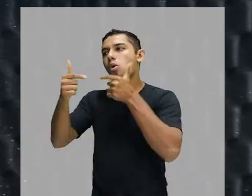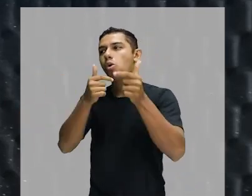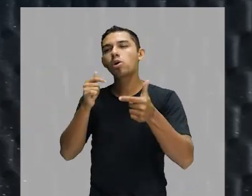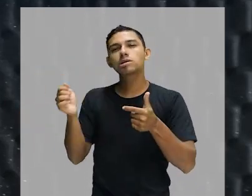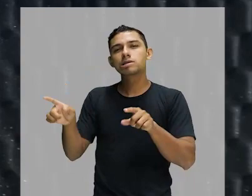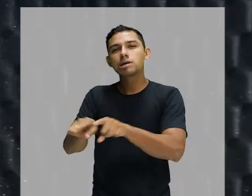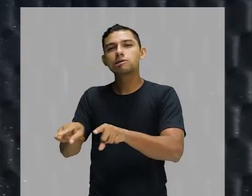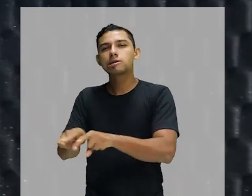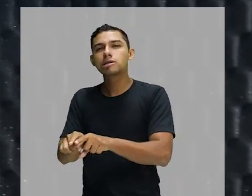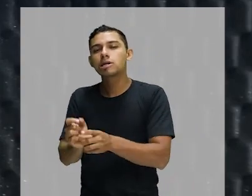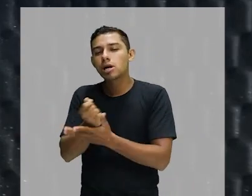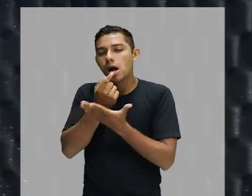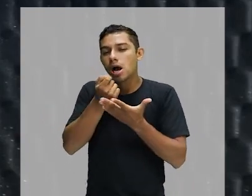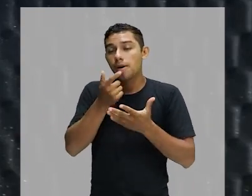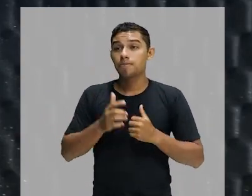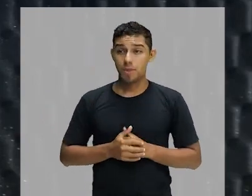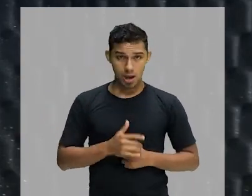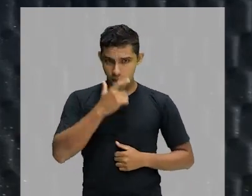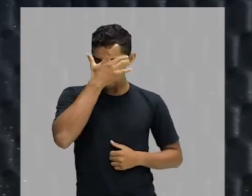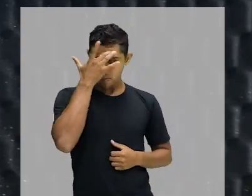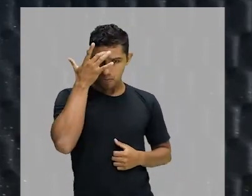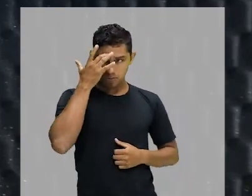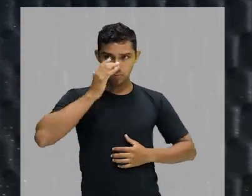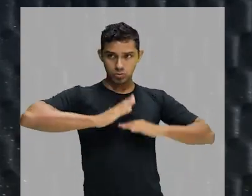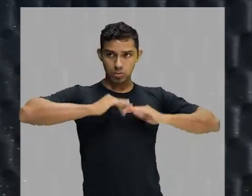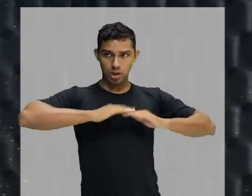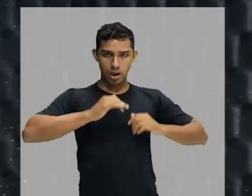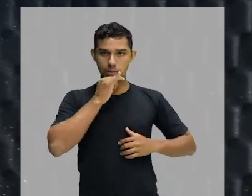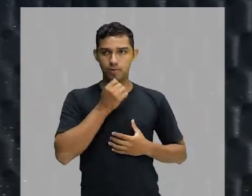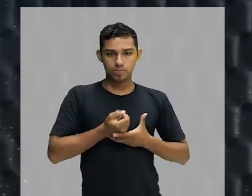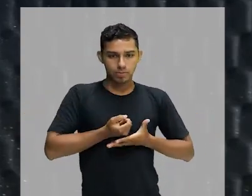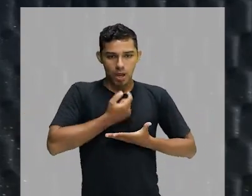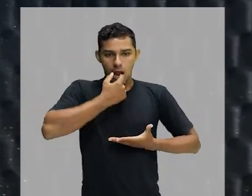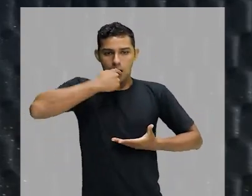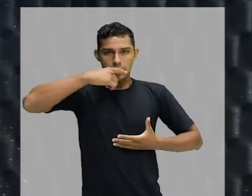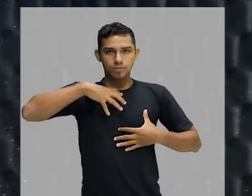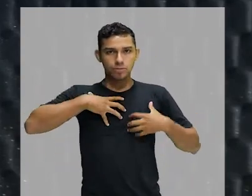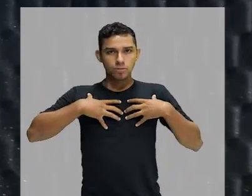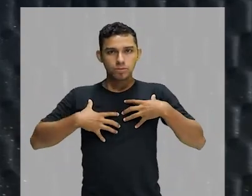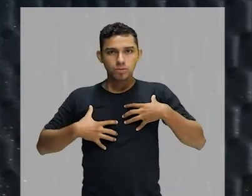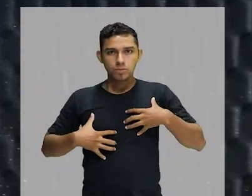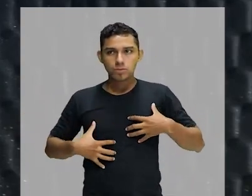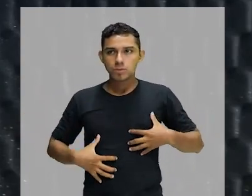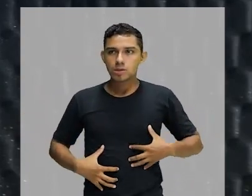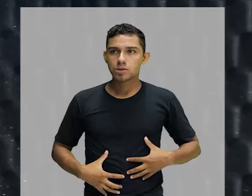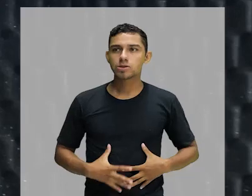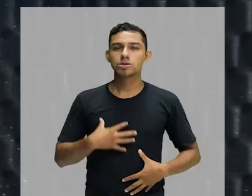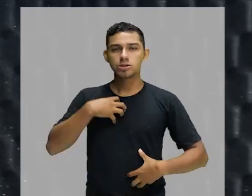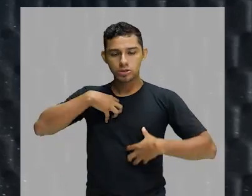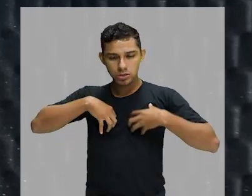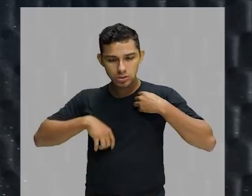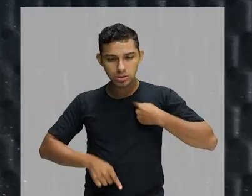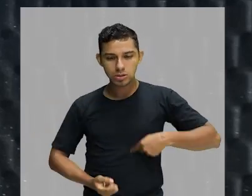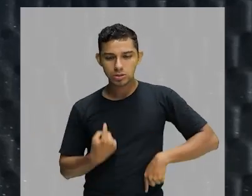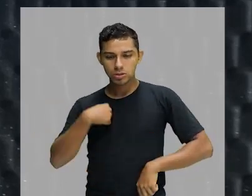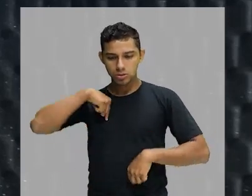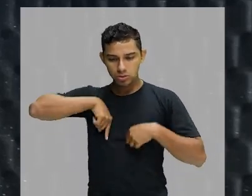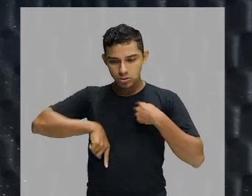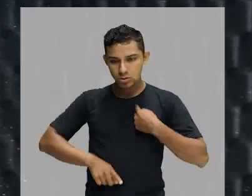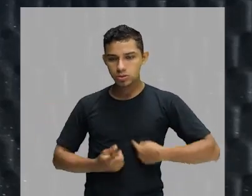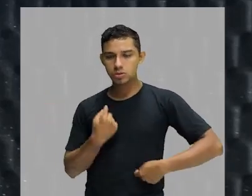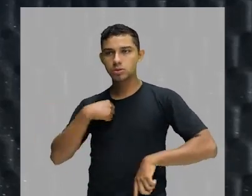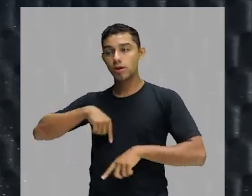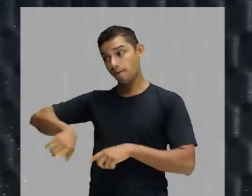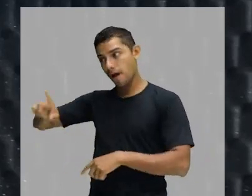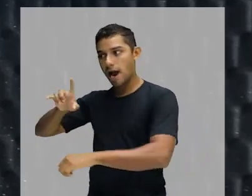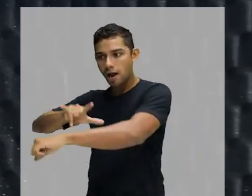substância. Por quê? Porque o atleta, isso aqui é um diurético, o indivíduo ele vai estar ali excretando urina o tempo todo, então acaba